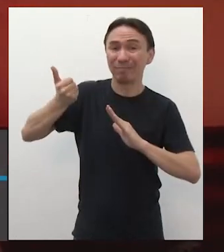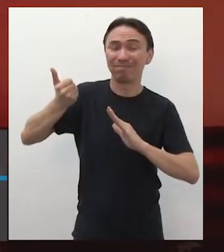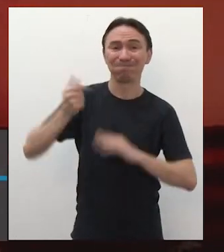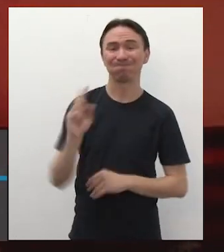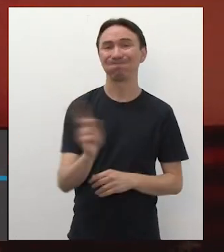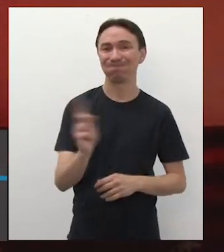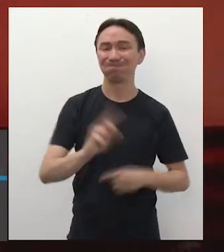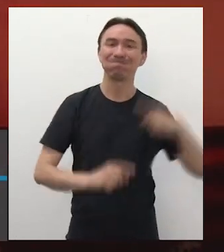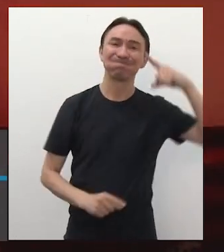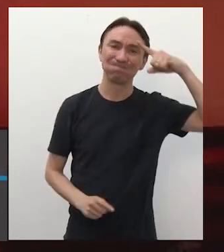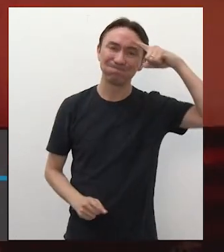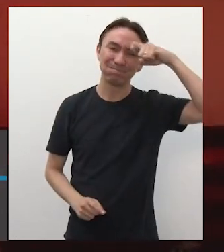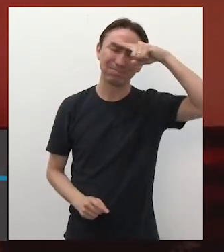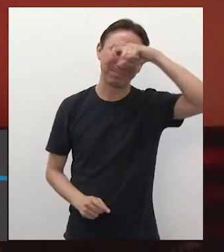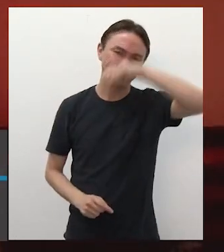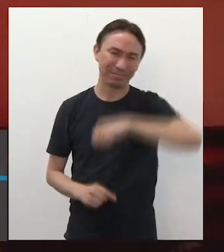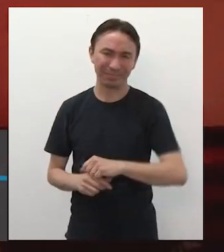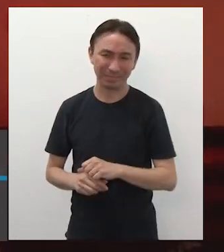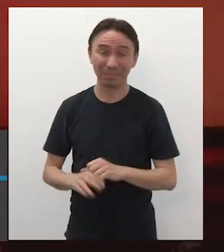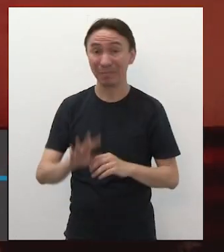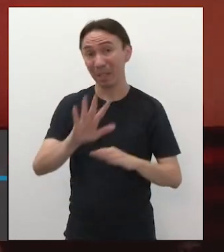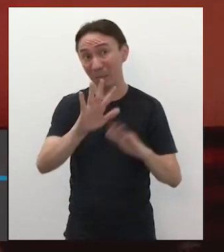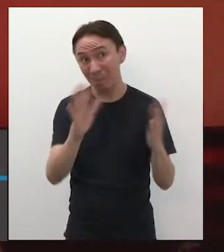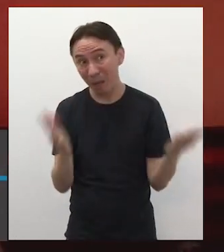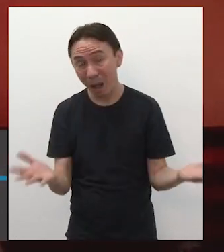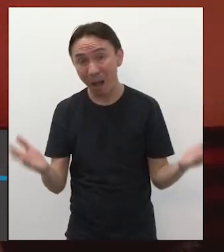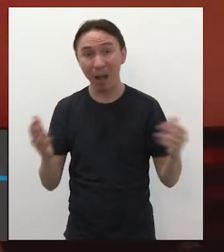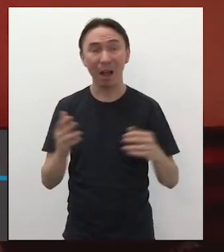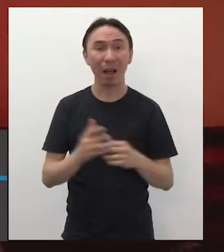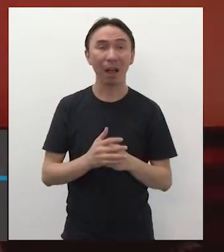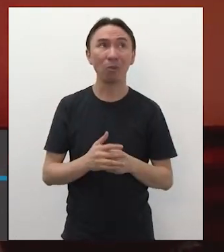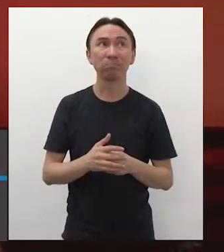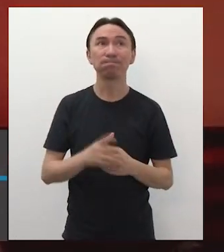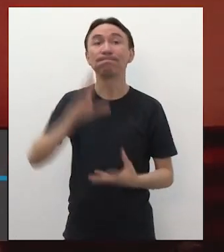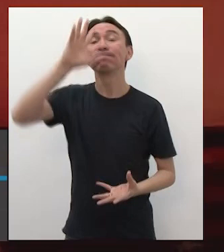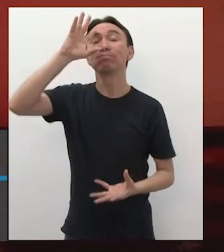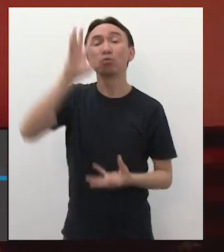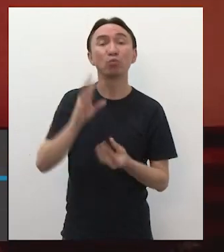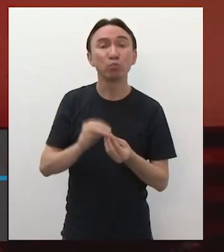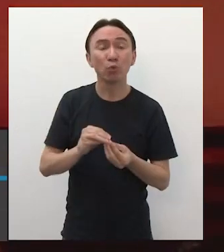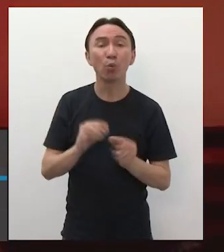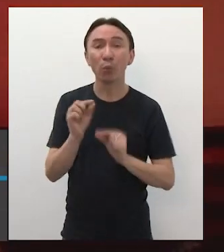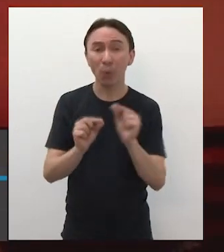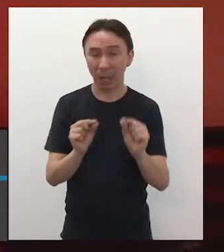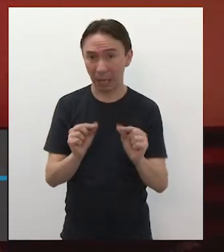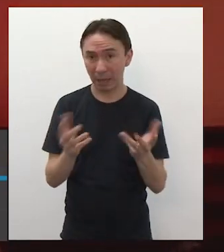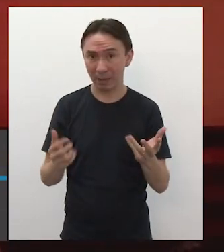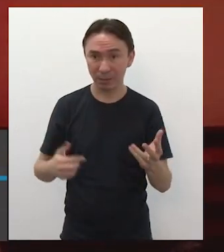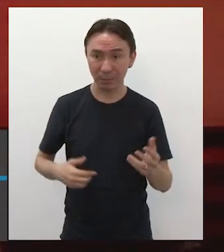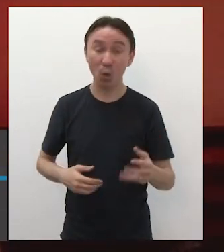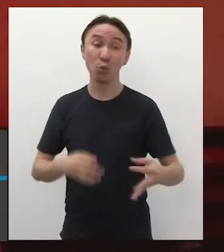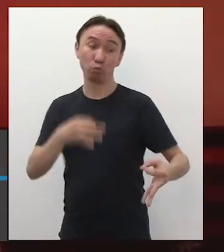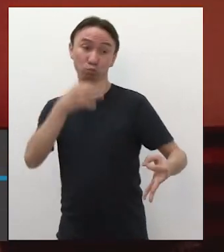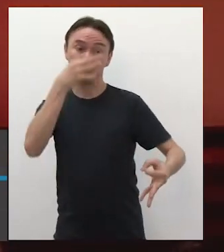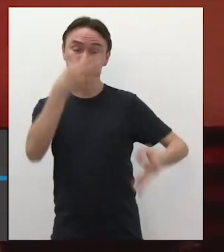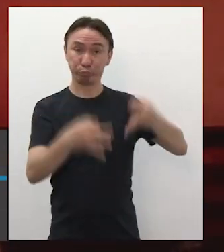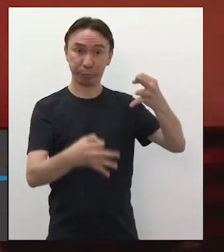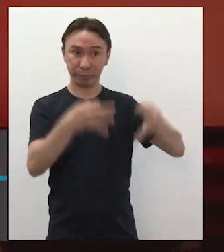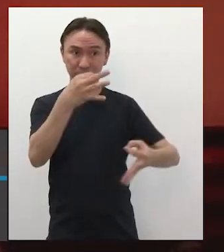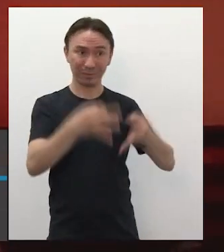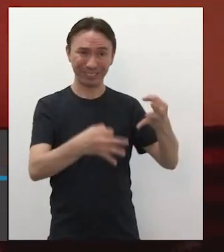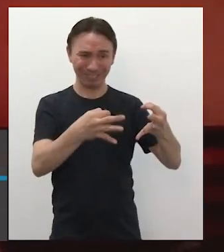essa pergunta, eu posso entender que, se eu não consigo me desapegar do julgamento, que